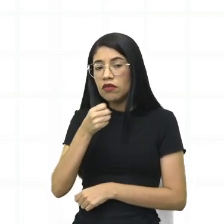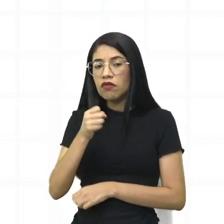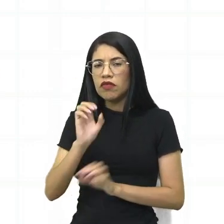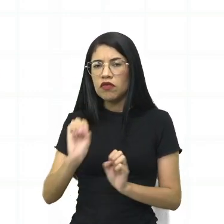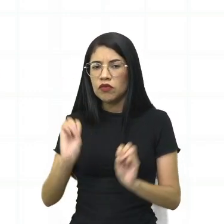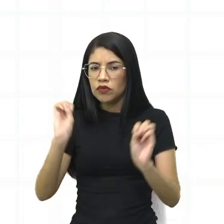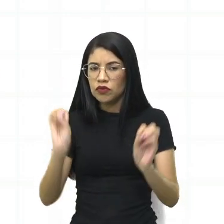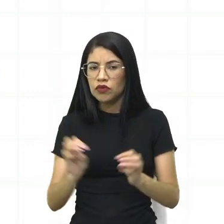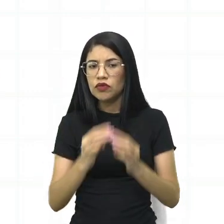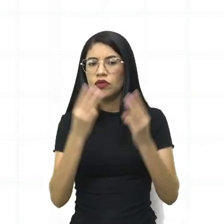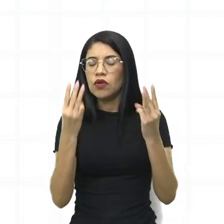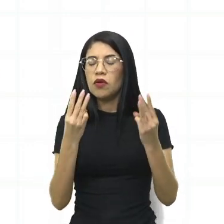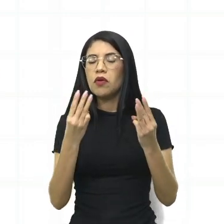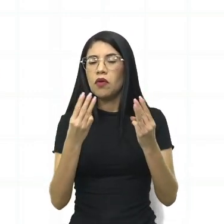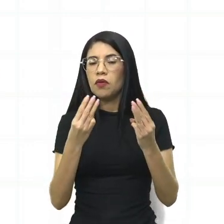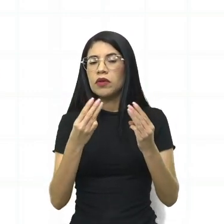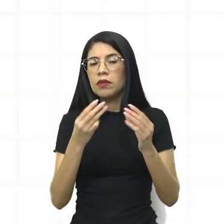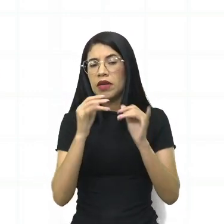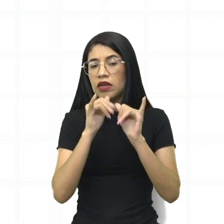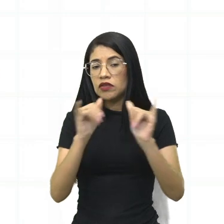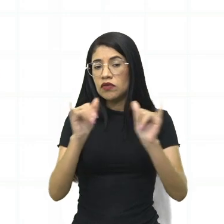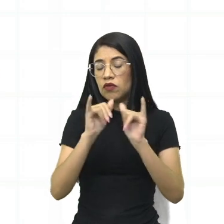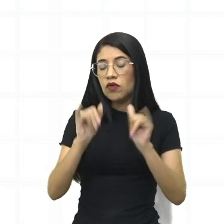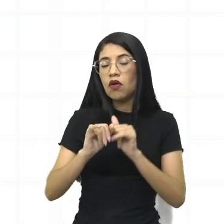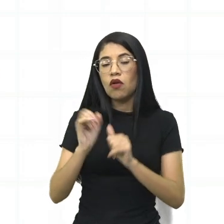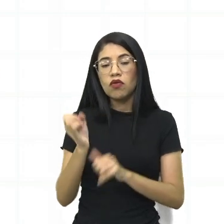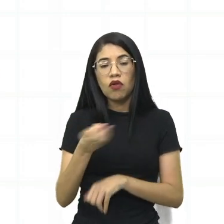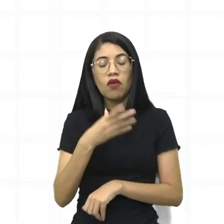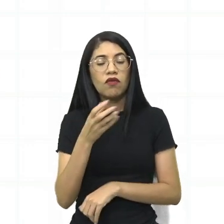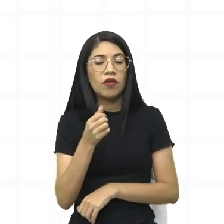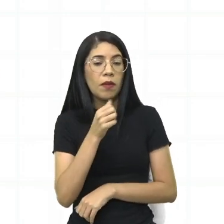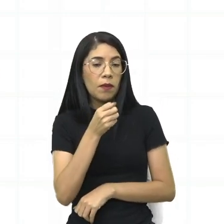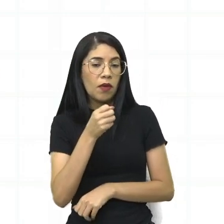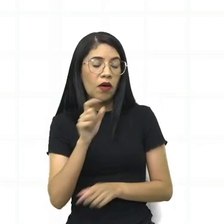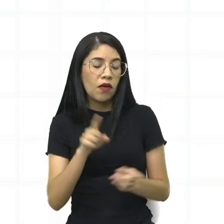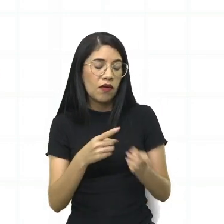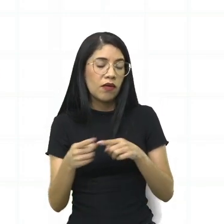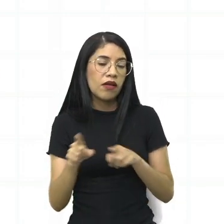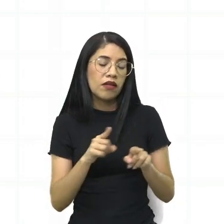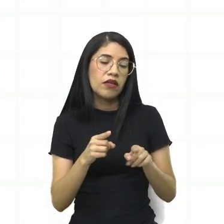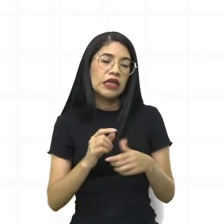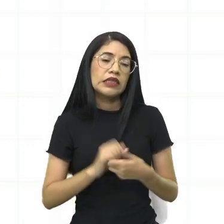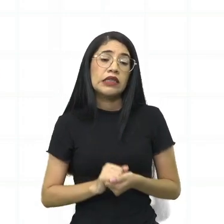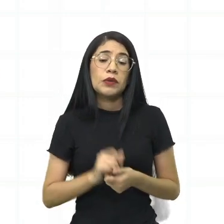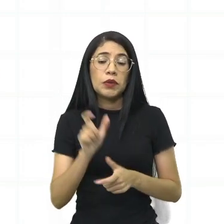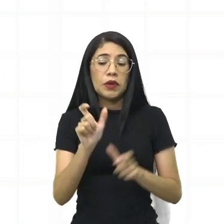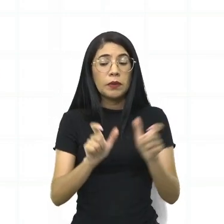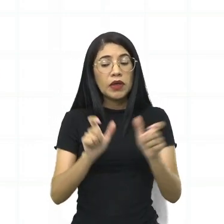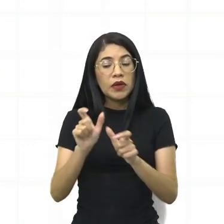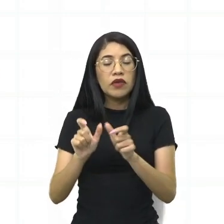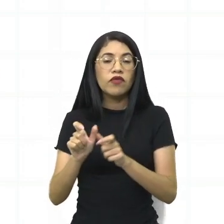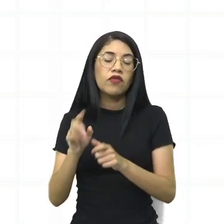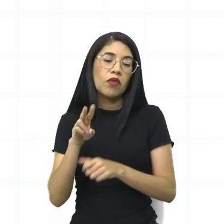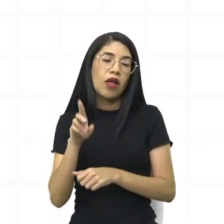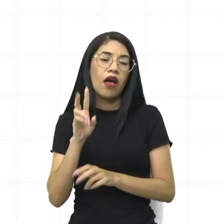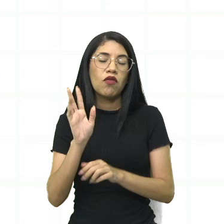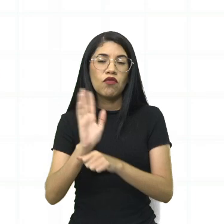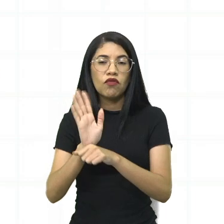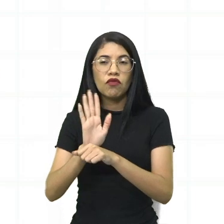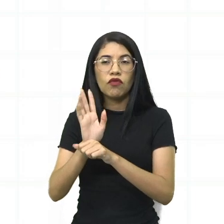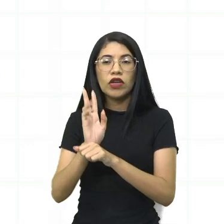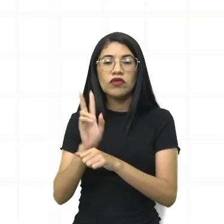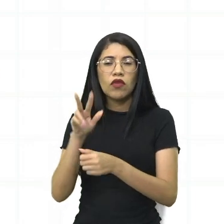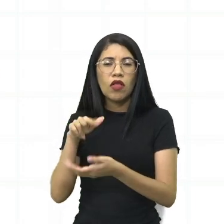show, fulano lançou uma música. E aí nós temos aquelas pessoas que vão ver, né, aquele vídeo ali